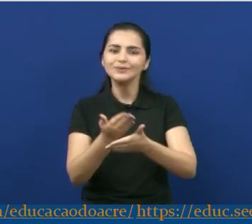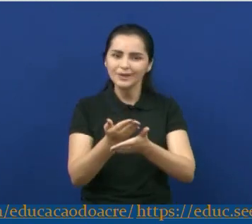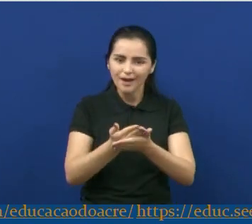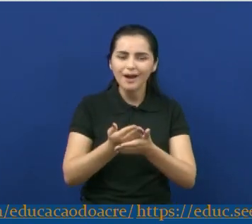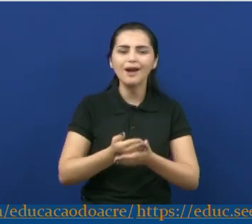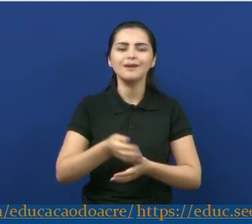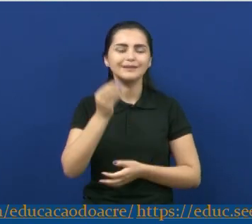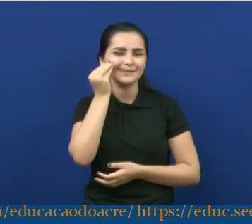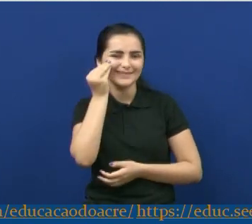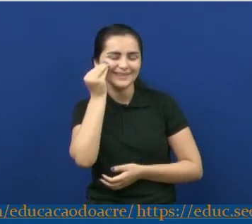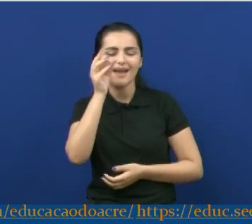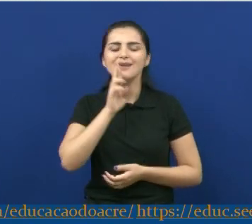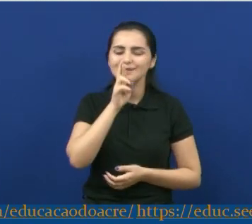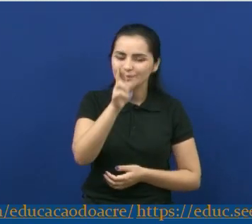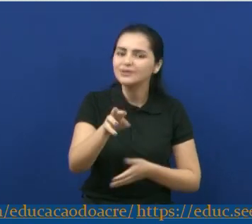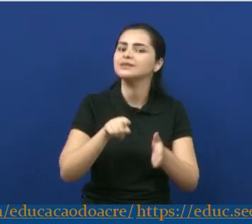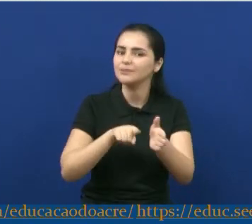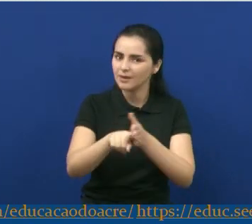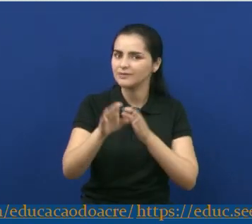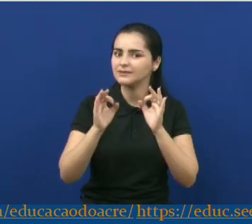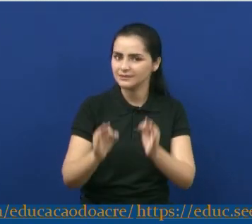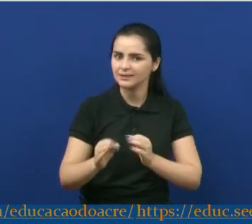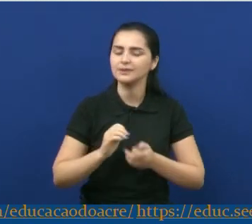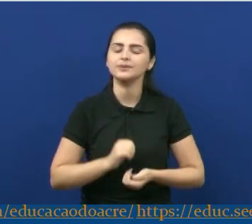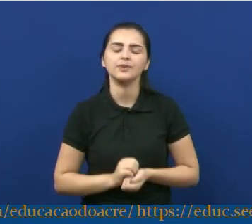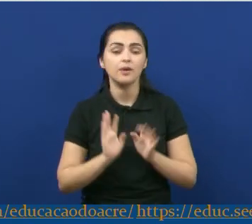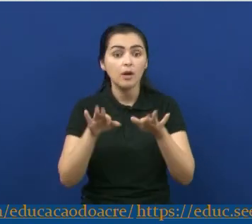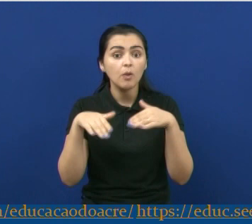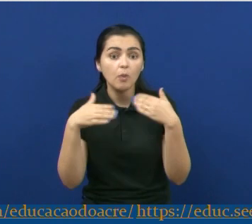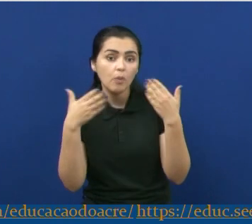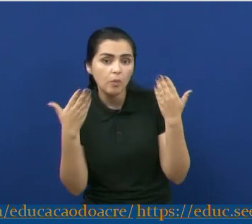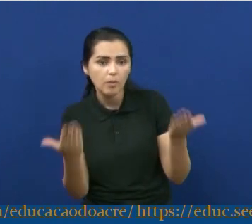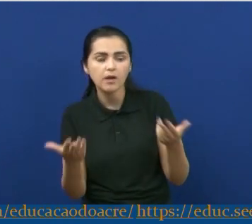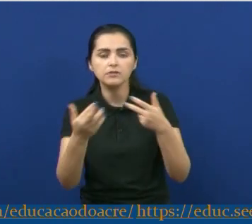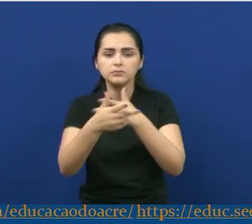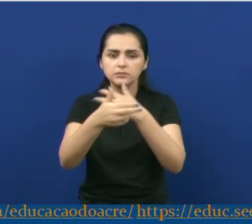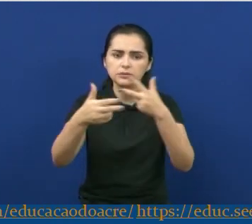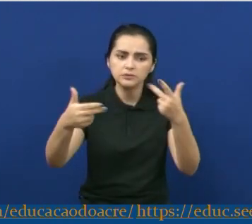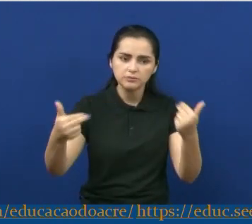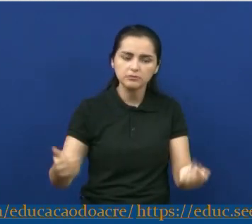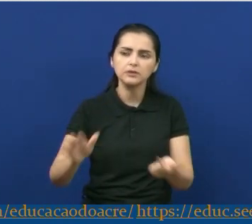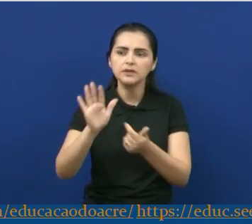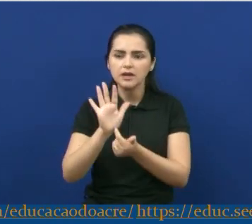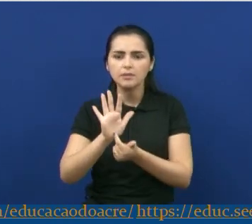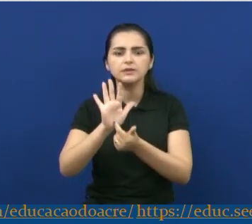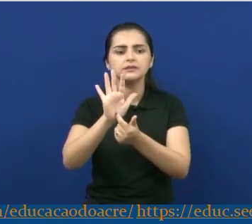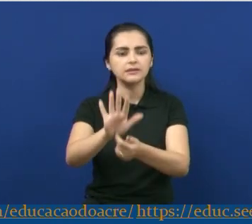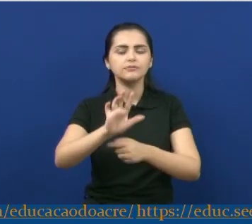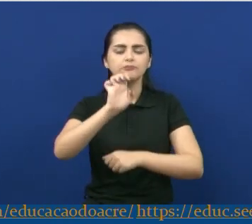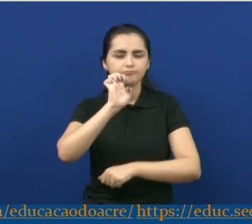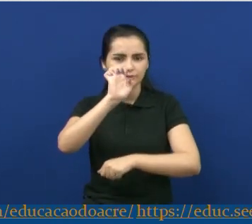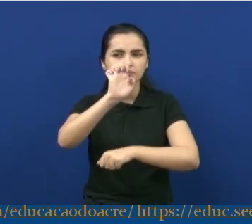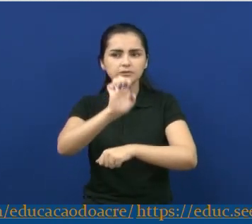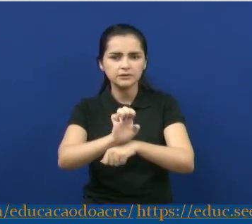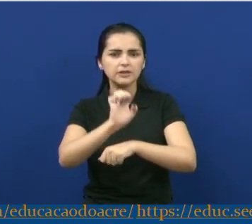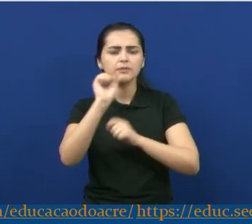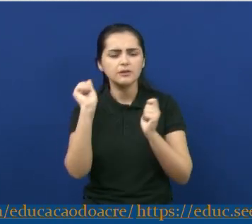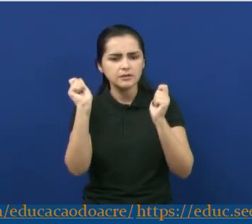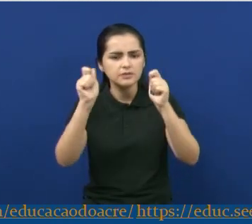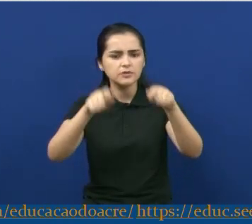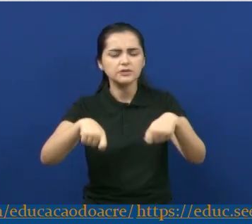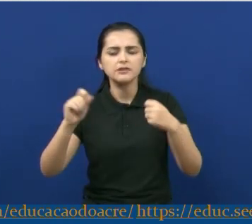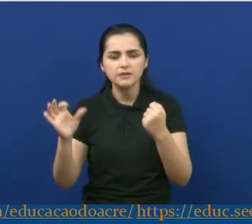aula, a gente vai tentar responder essa pergunta. A pergunta é: quais elementos são oferecidos pelo Estado para que se